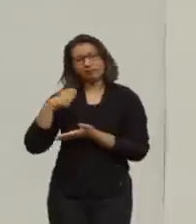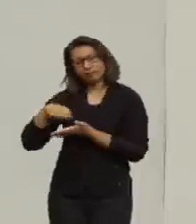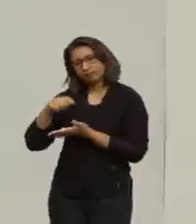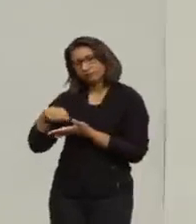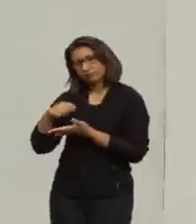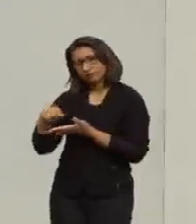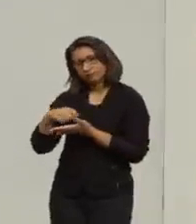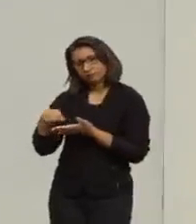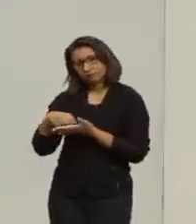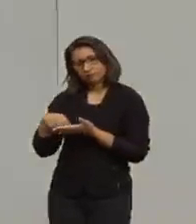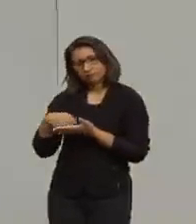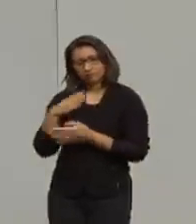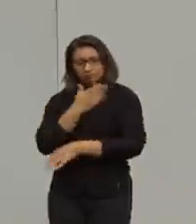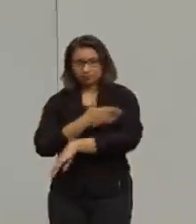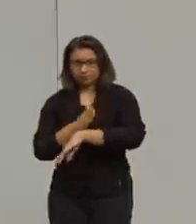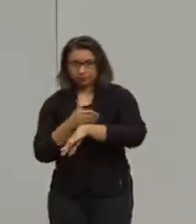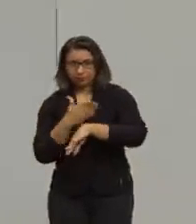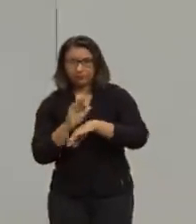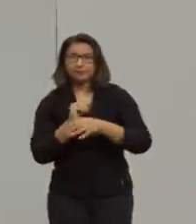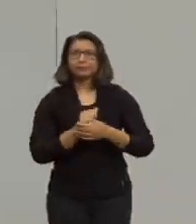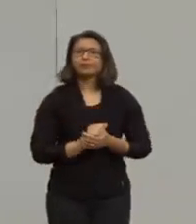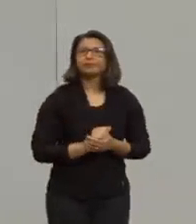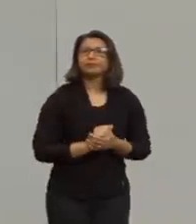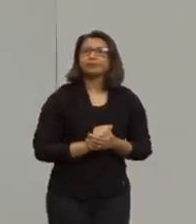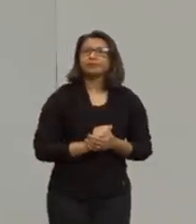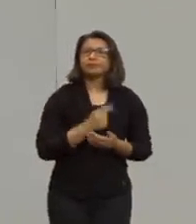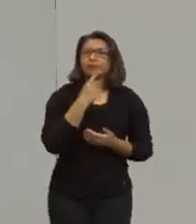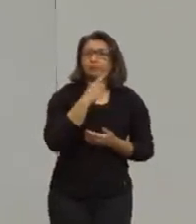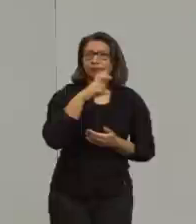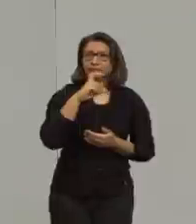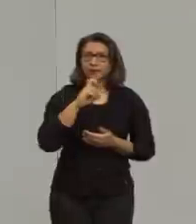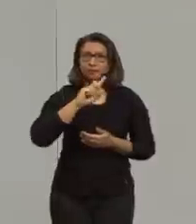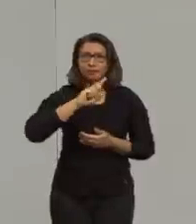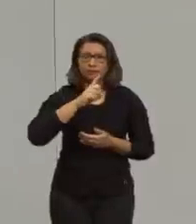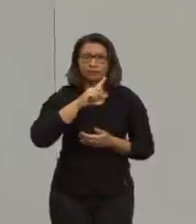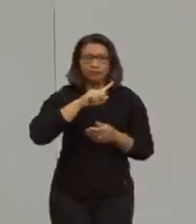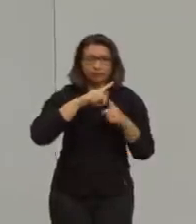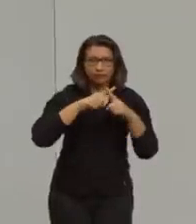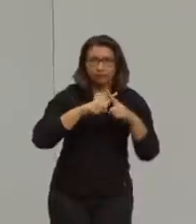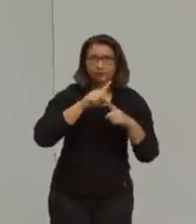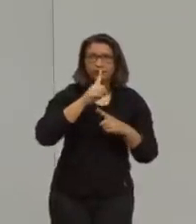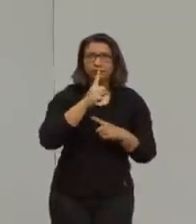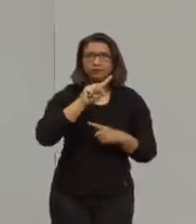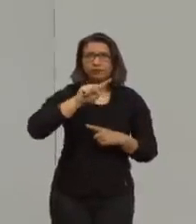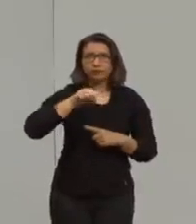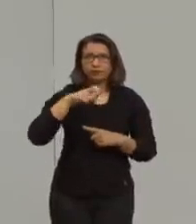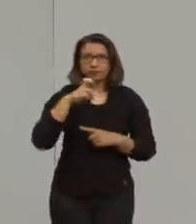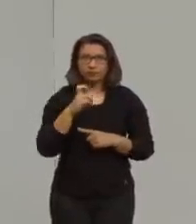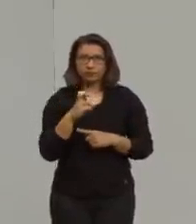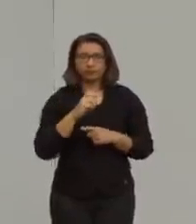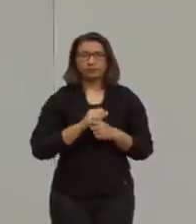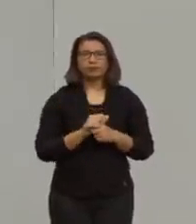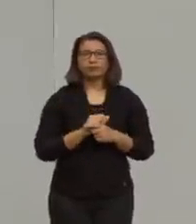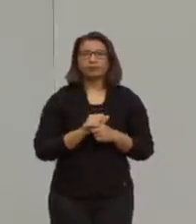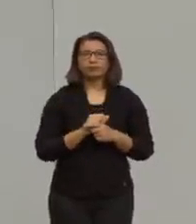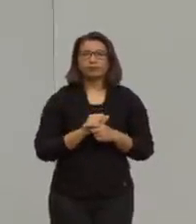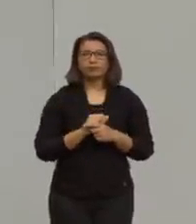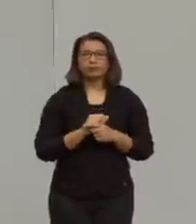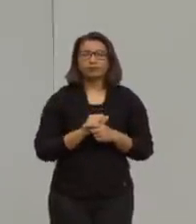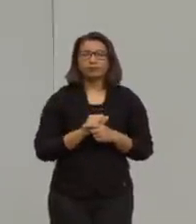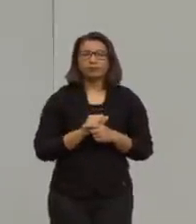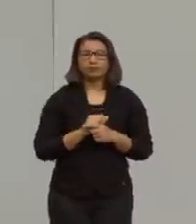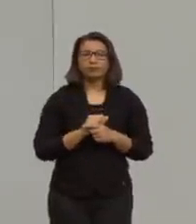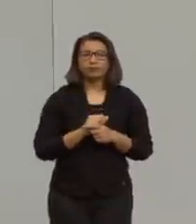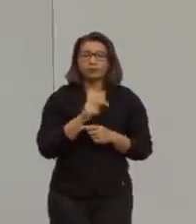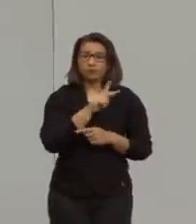treinando. Então, vamos lá. 5 vezes 5, 25, vão 2. 5 vezes 1, 5 mais 2,